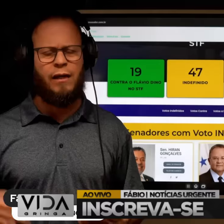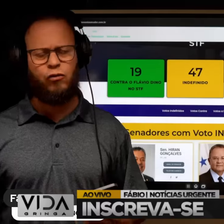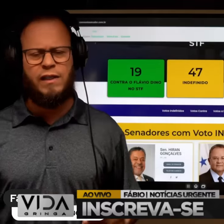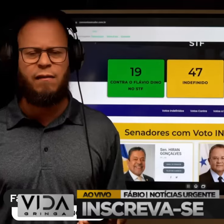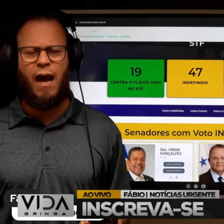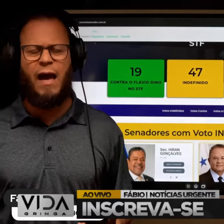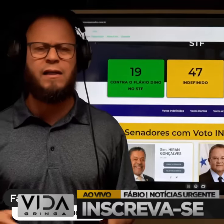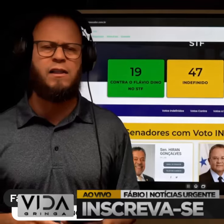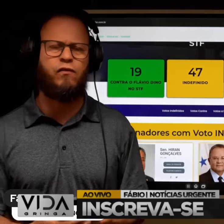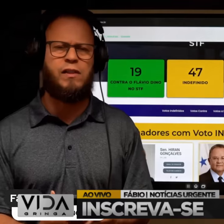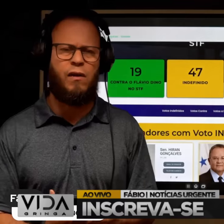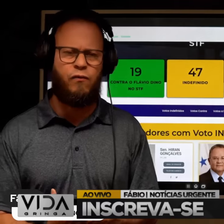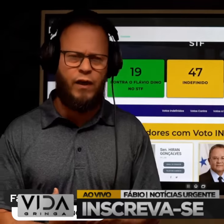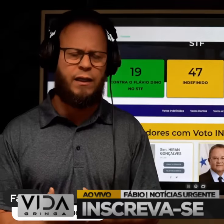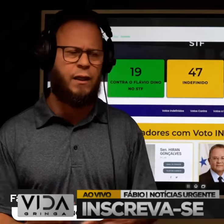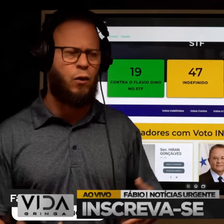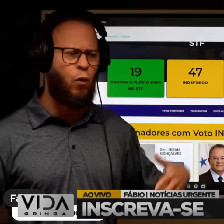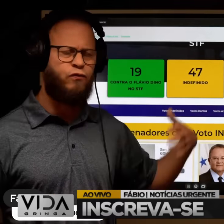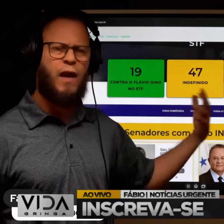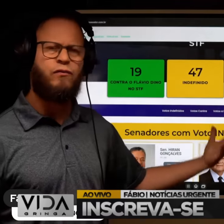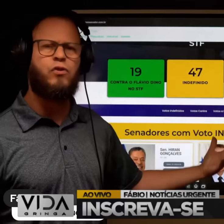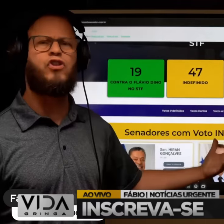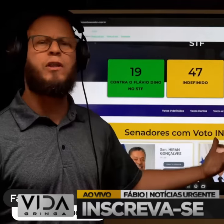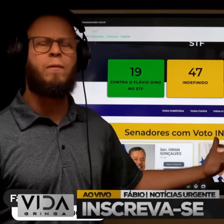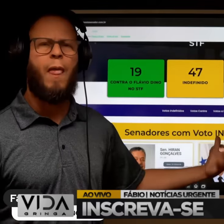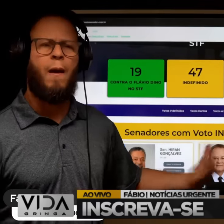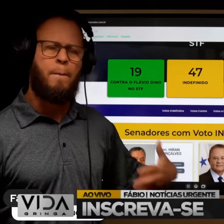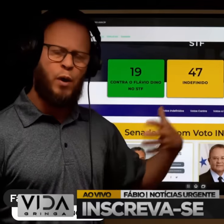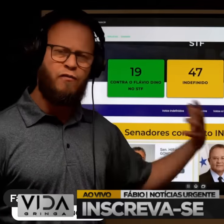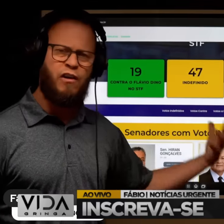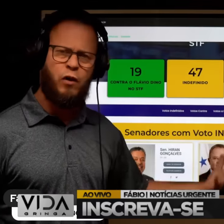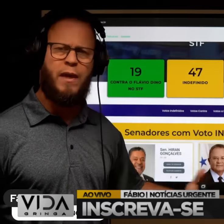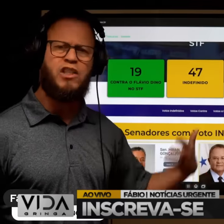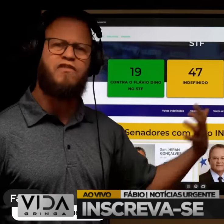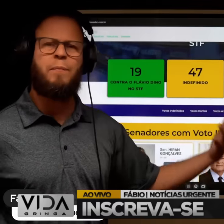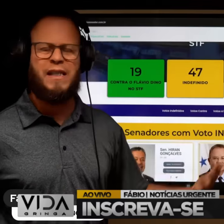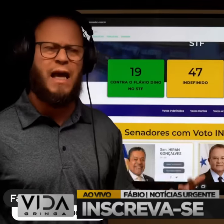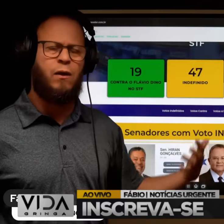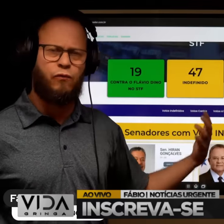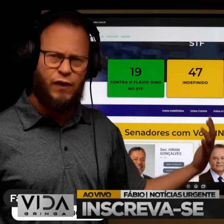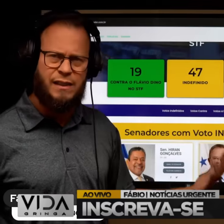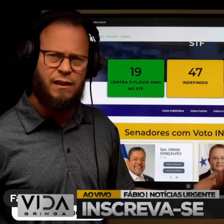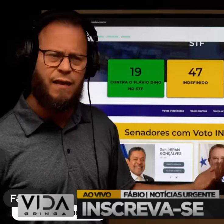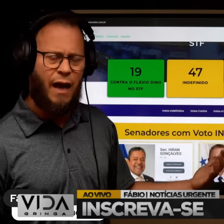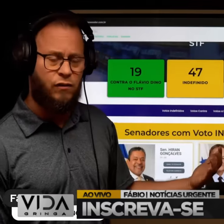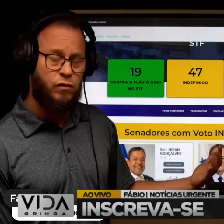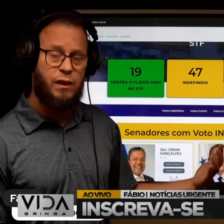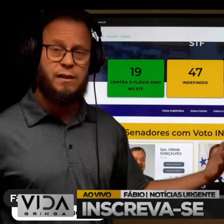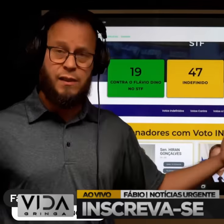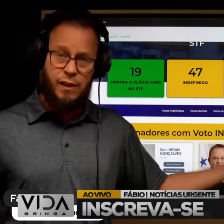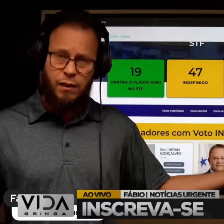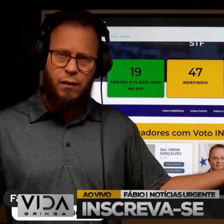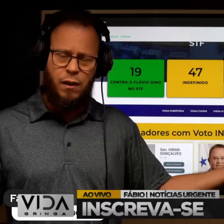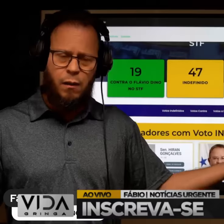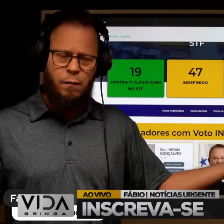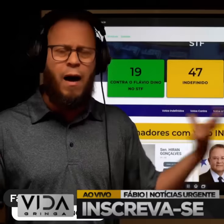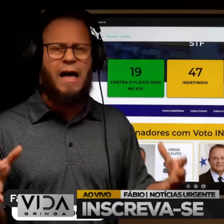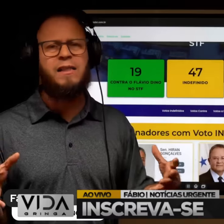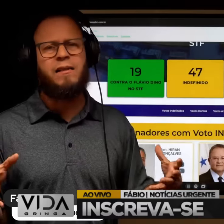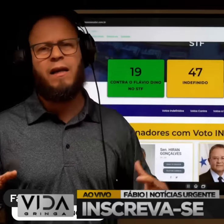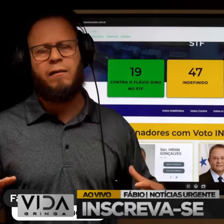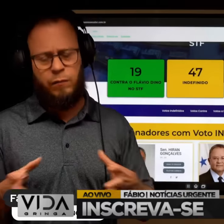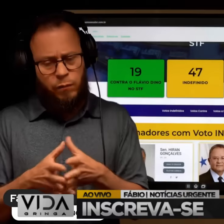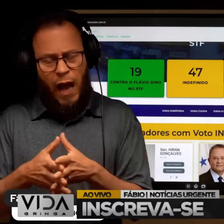nas suas análises você vê que o Flávio Dino provavelmente vai passar com facilidade. Sim,